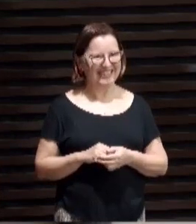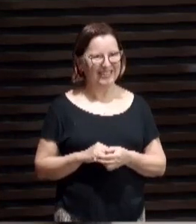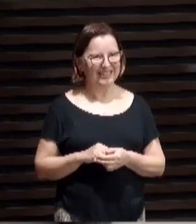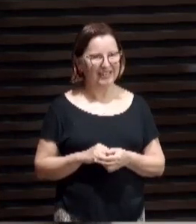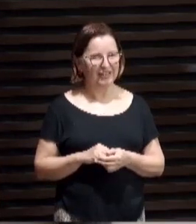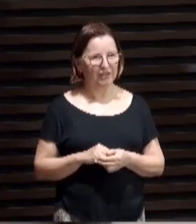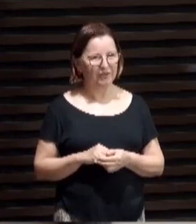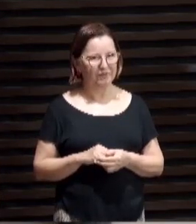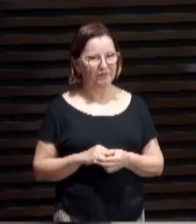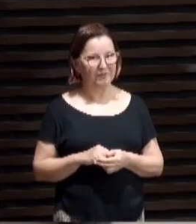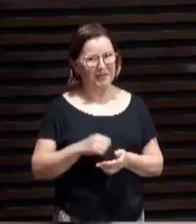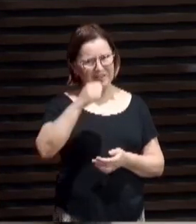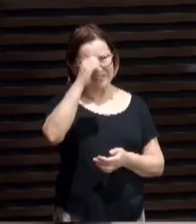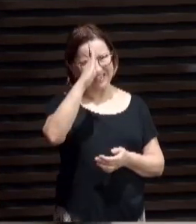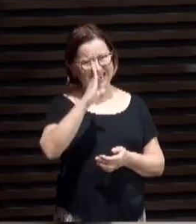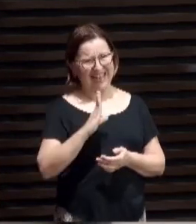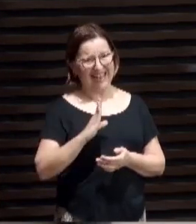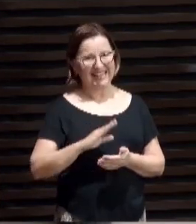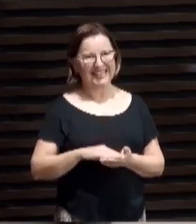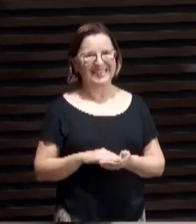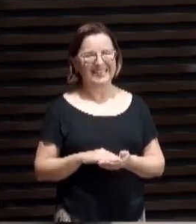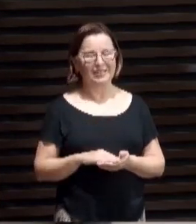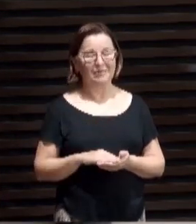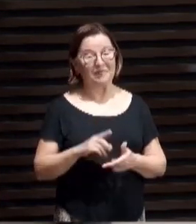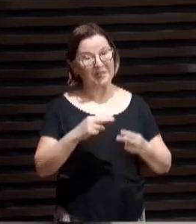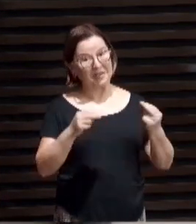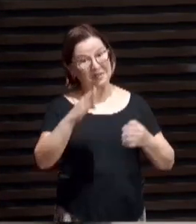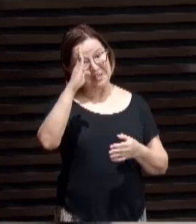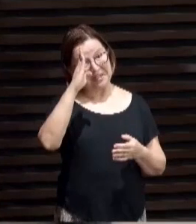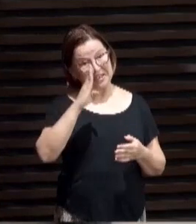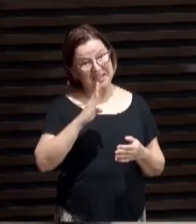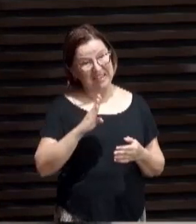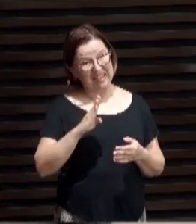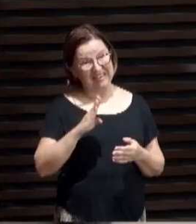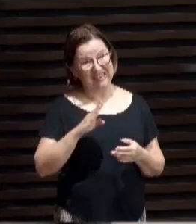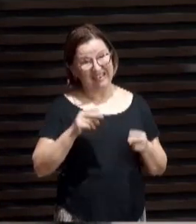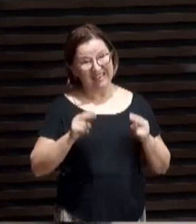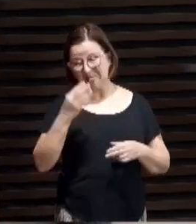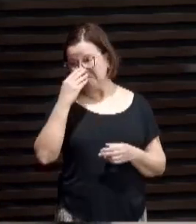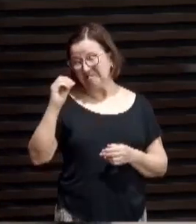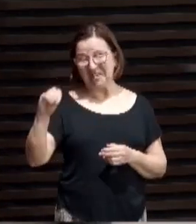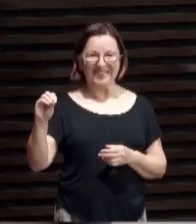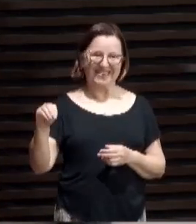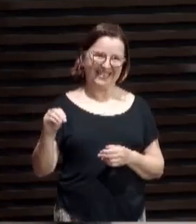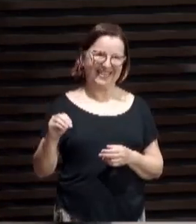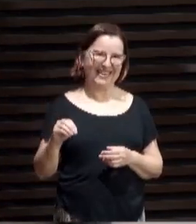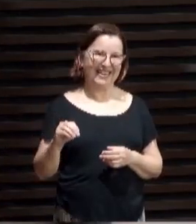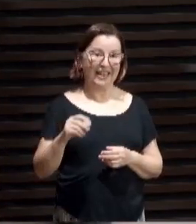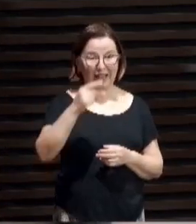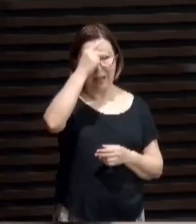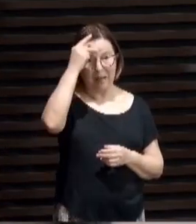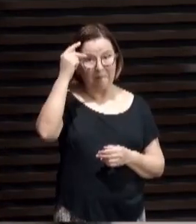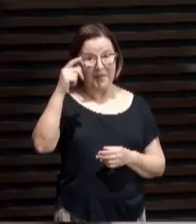É de graça. Aliás, as coisas de graça são sempre jogadas de lado. Preferem